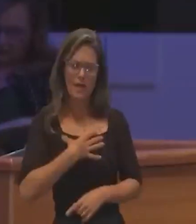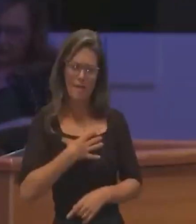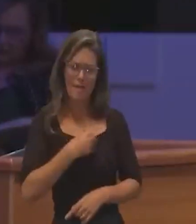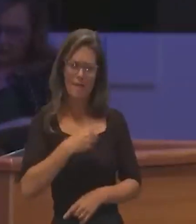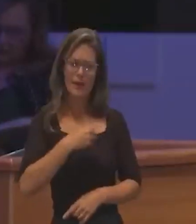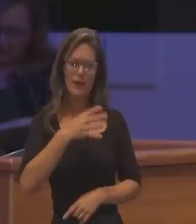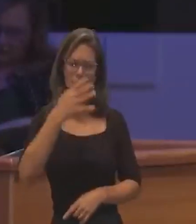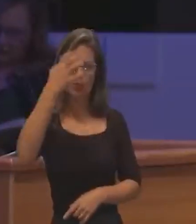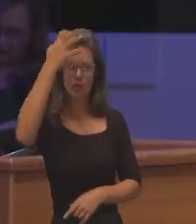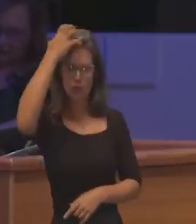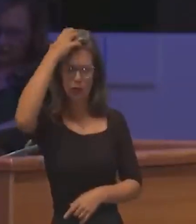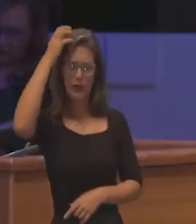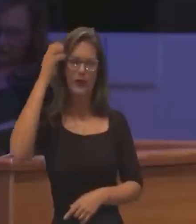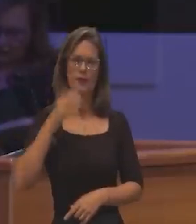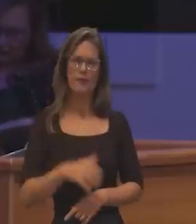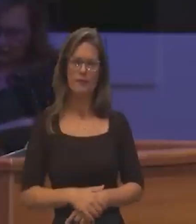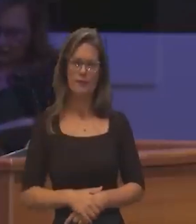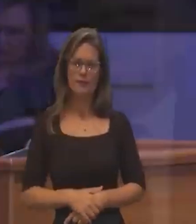rei.